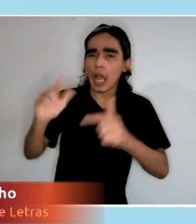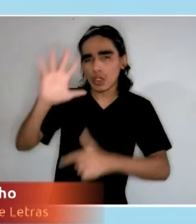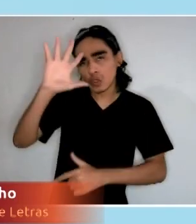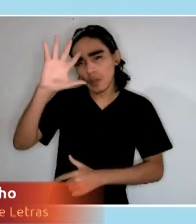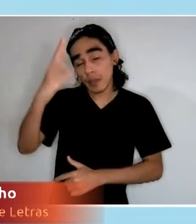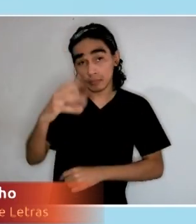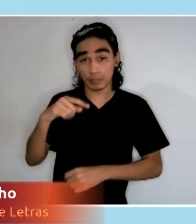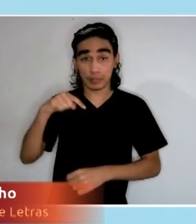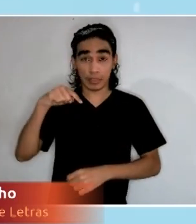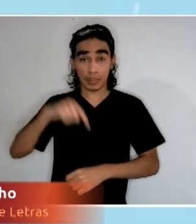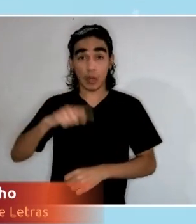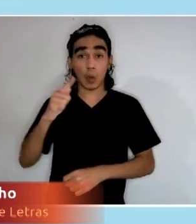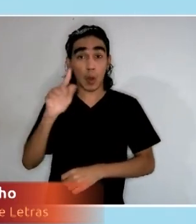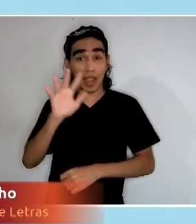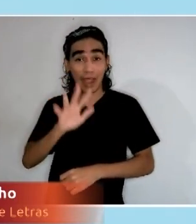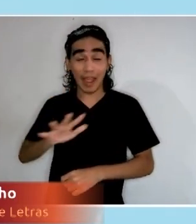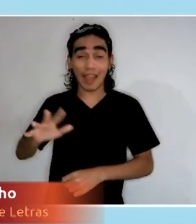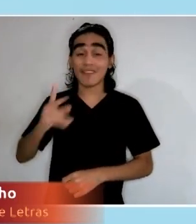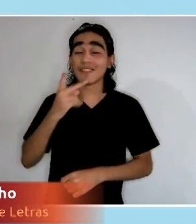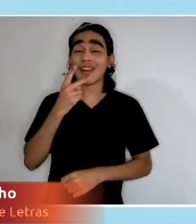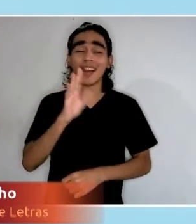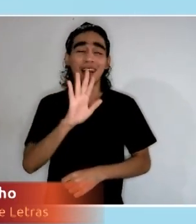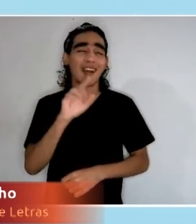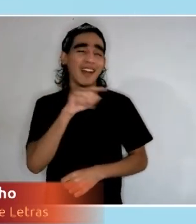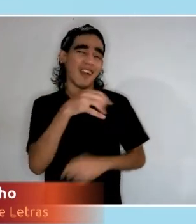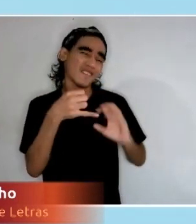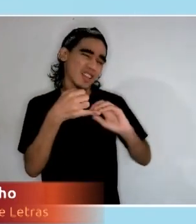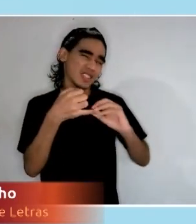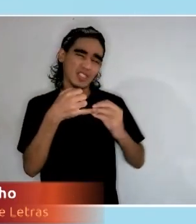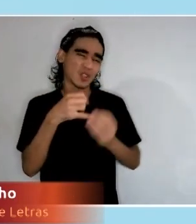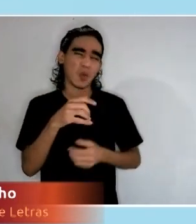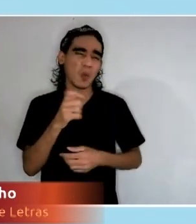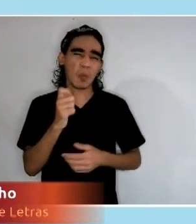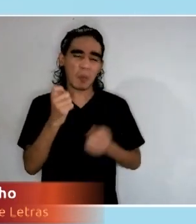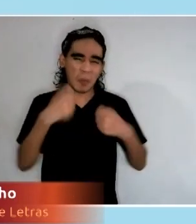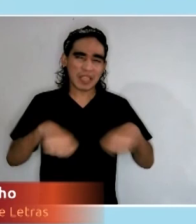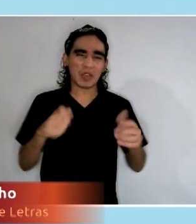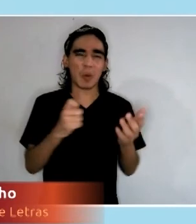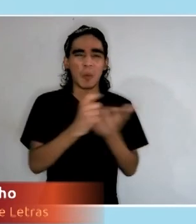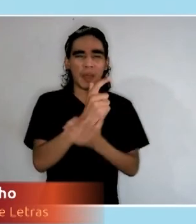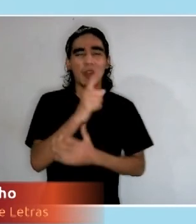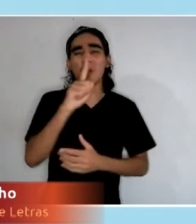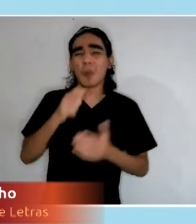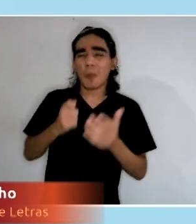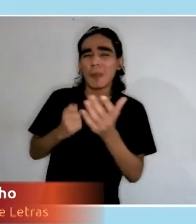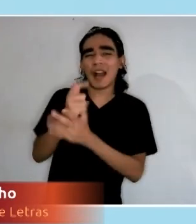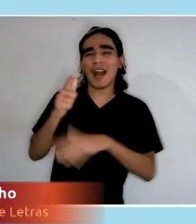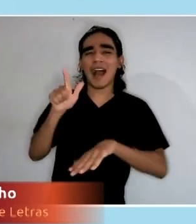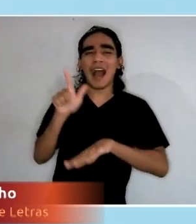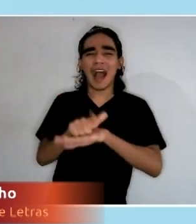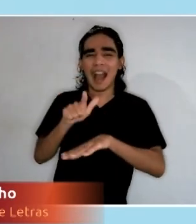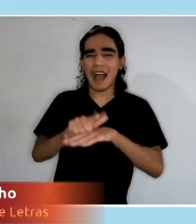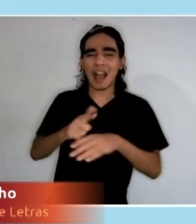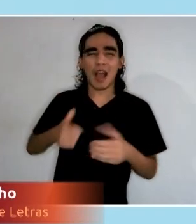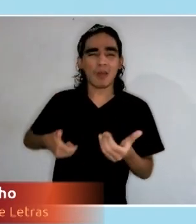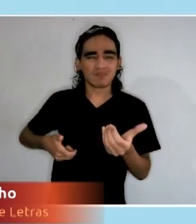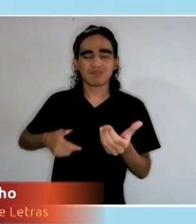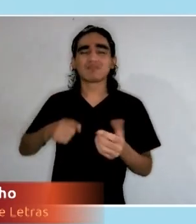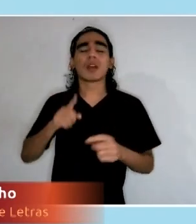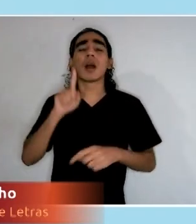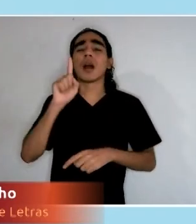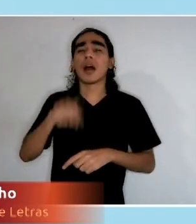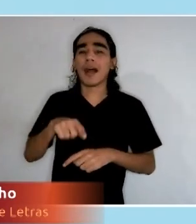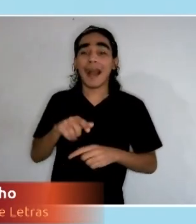Jair Bolsonaro disse que a população não deveria comprar feijão, mas sim comprar fuzil. Paulo Guedes já disse que o problema é porque a classe média